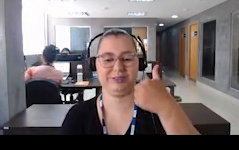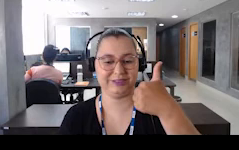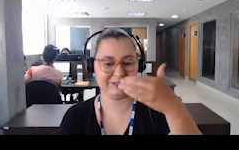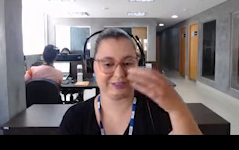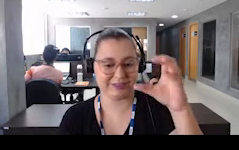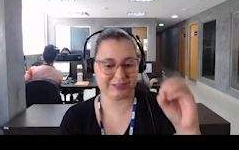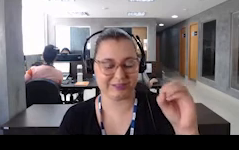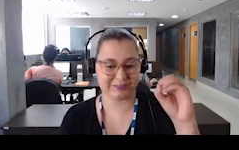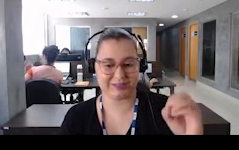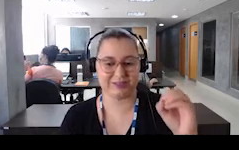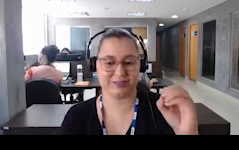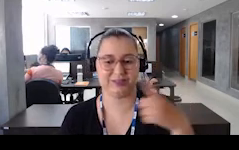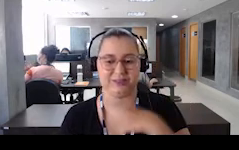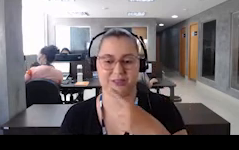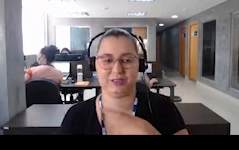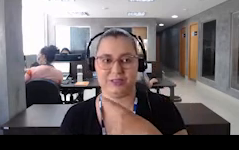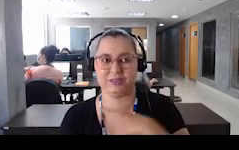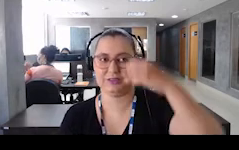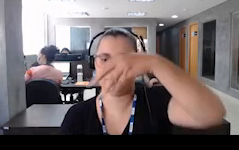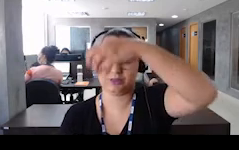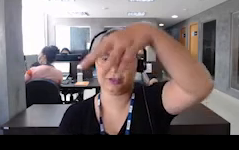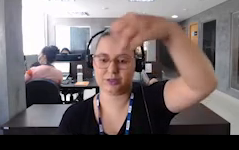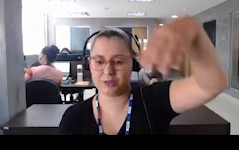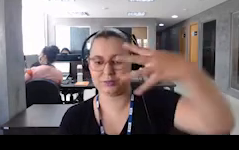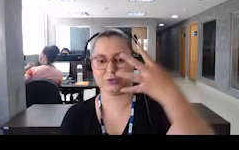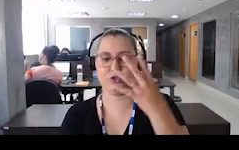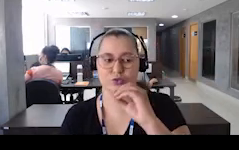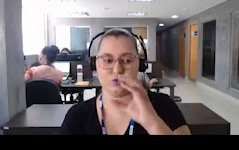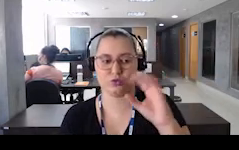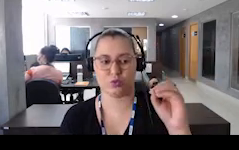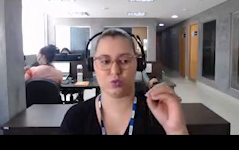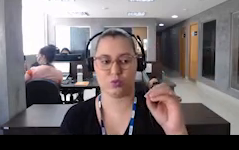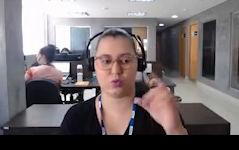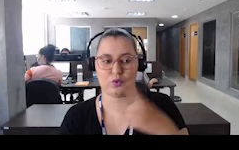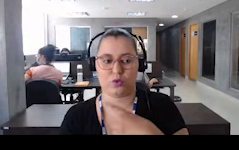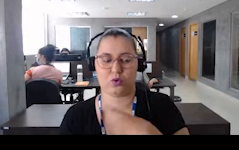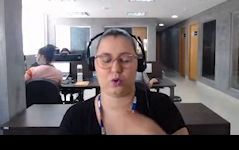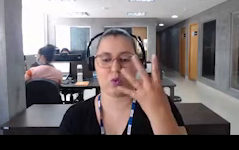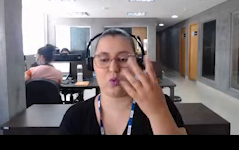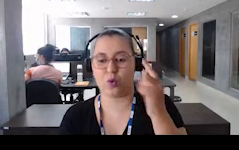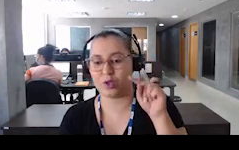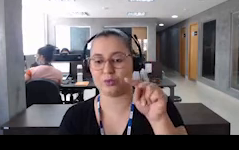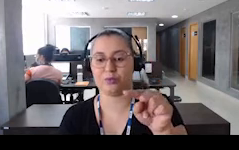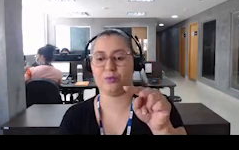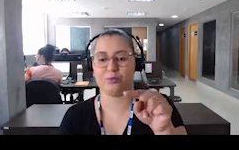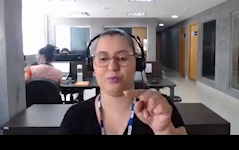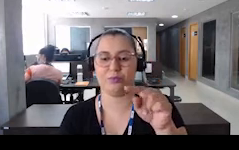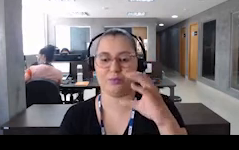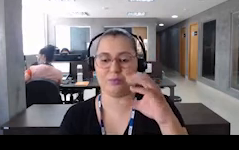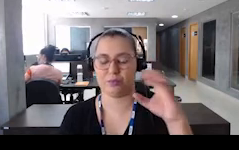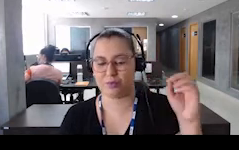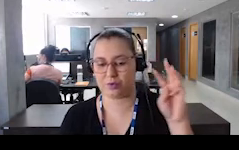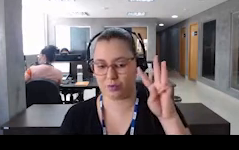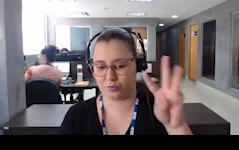10 lâmpadas de 400 watts, né? O total, a potência total dessas lâmpadas é de 4.000 watts, né? A